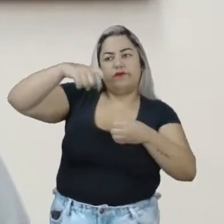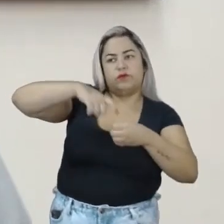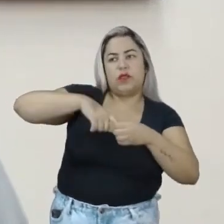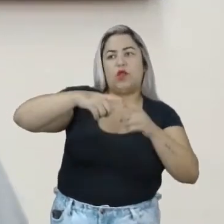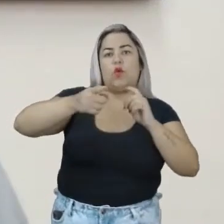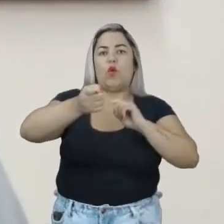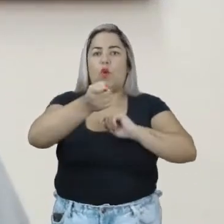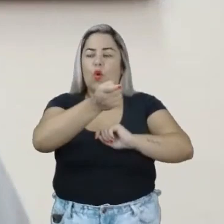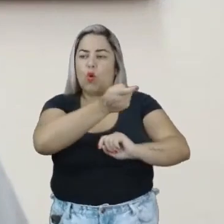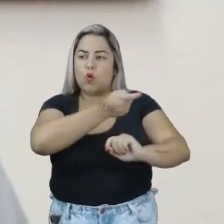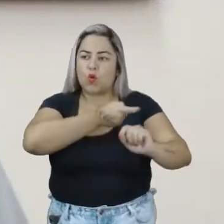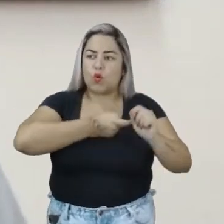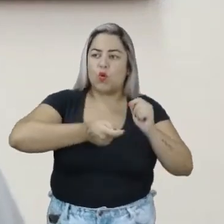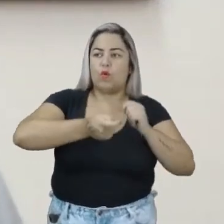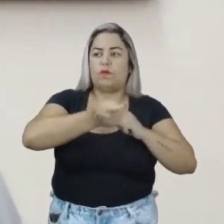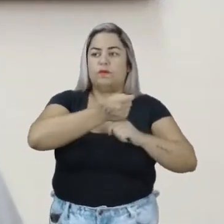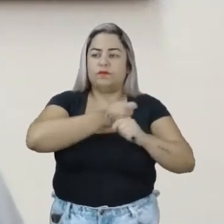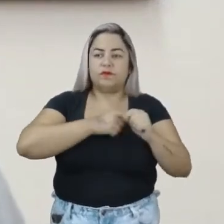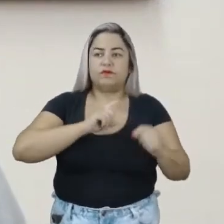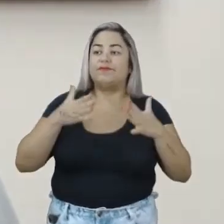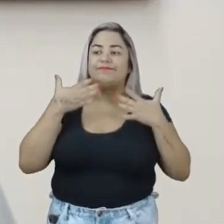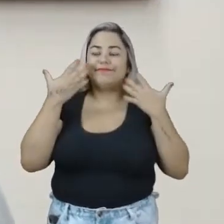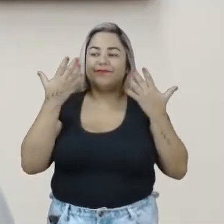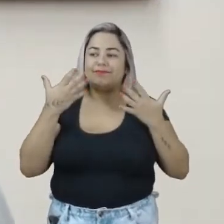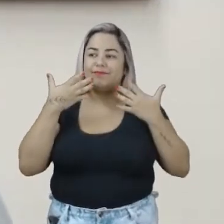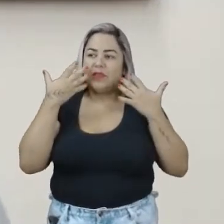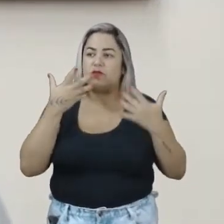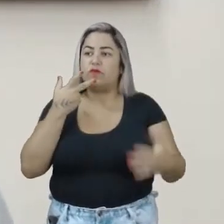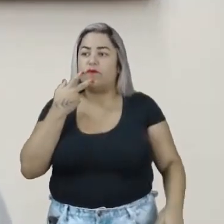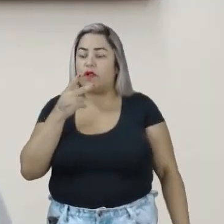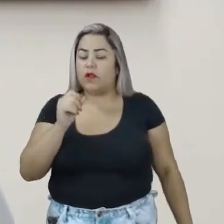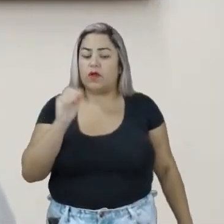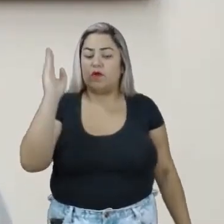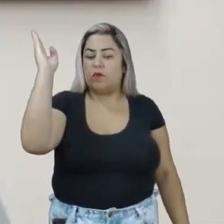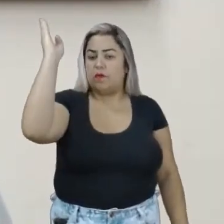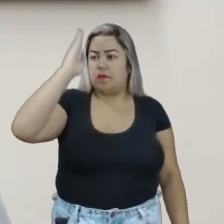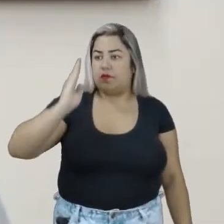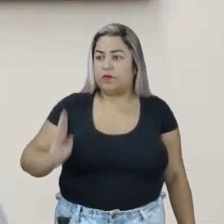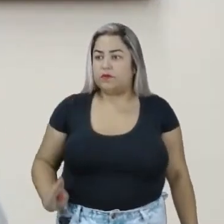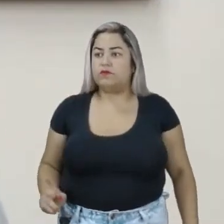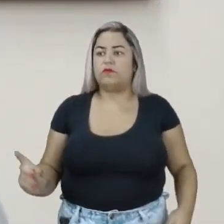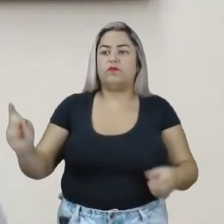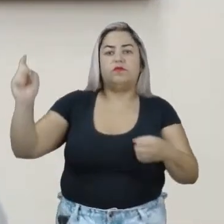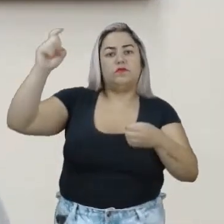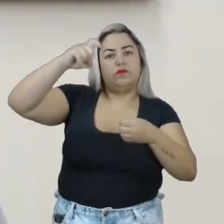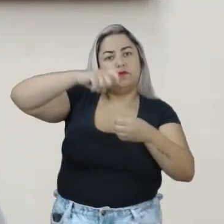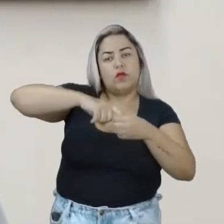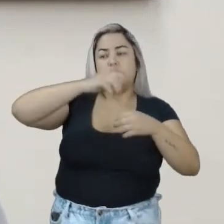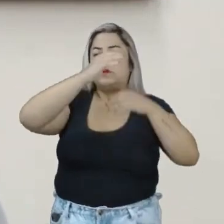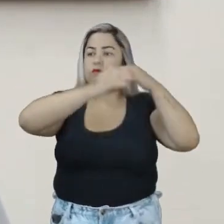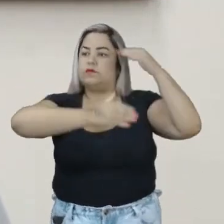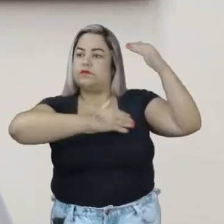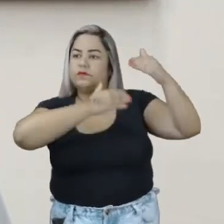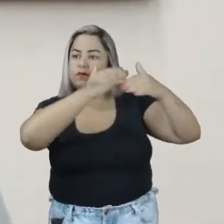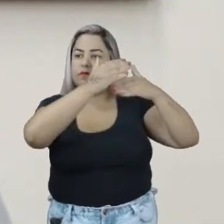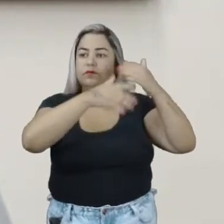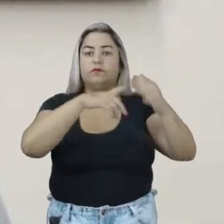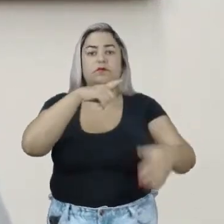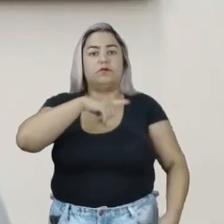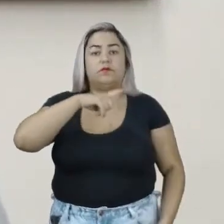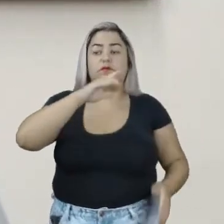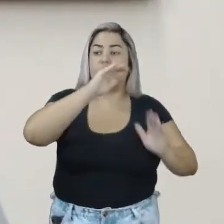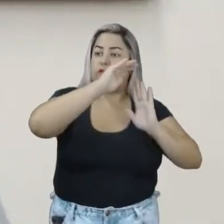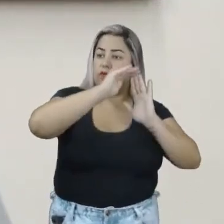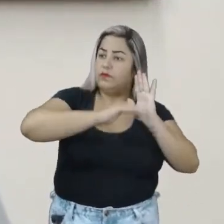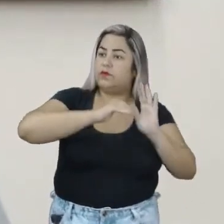econômica que não seria possível sem capital público. Dizer que o Brasil volta a crescer, que volta a ter um